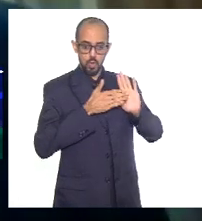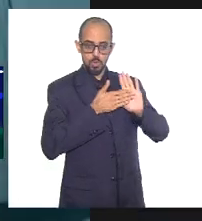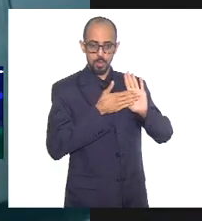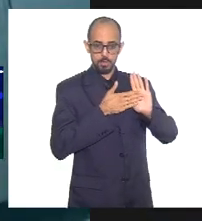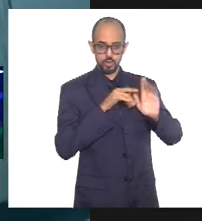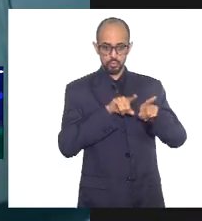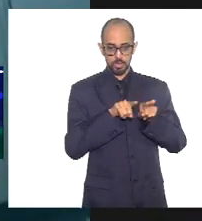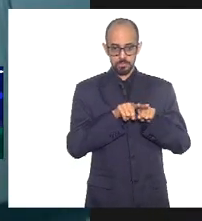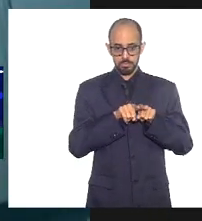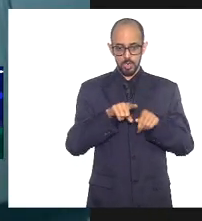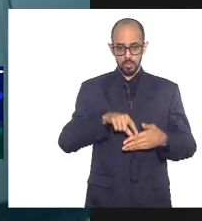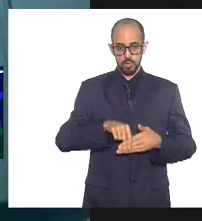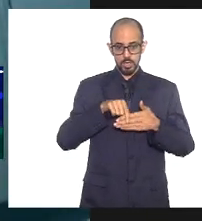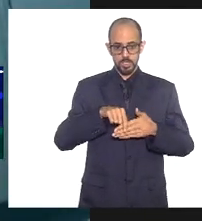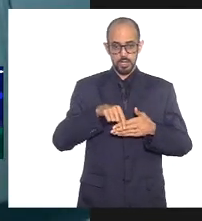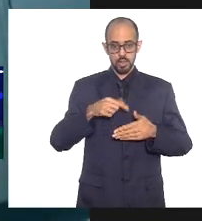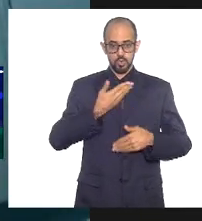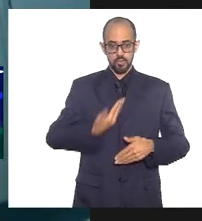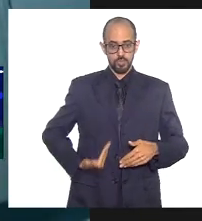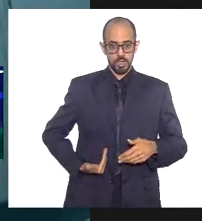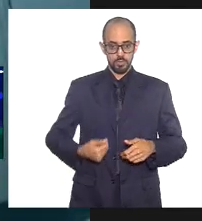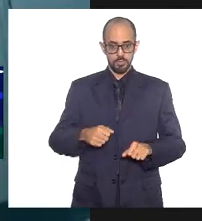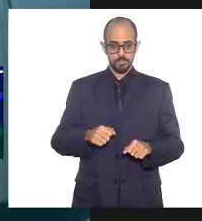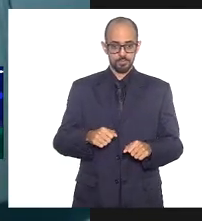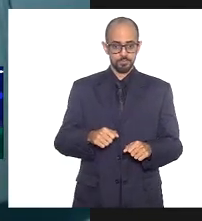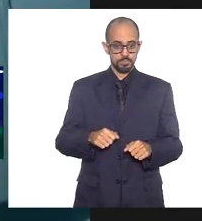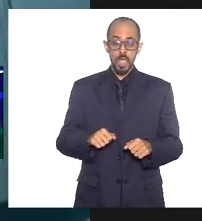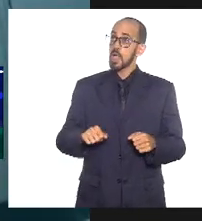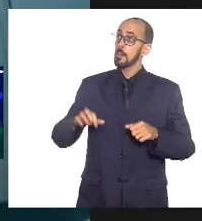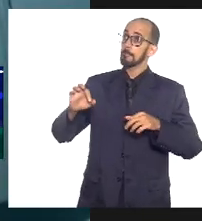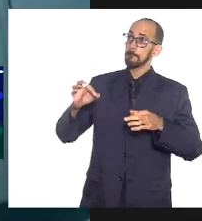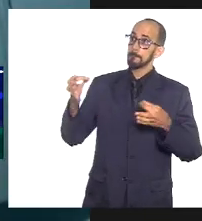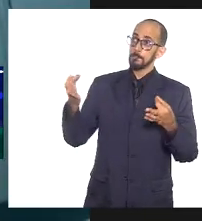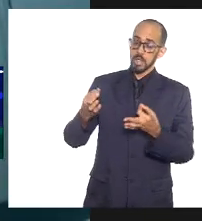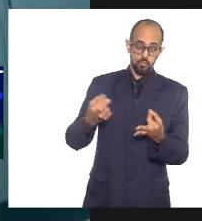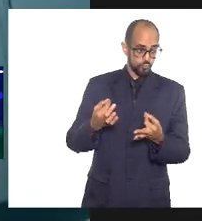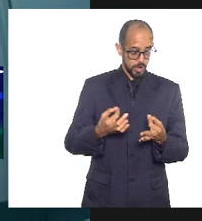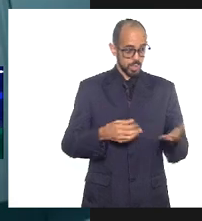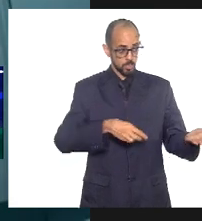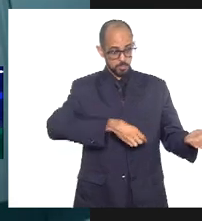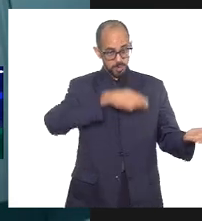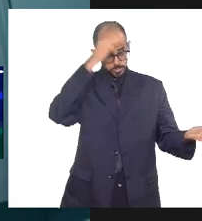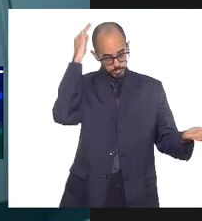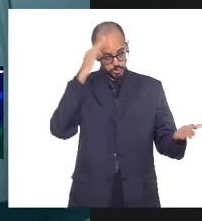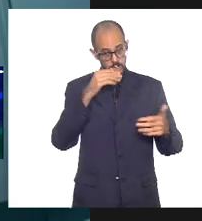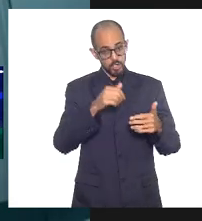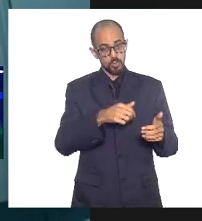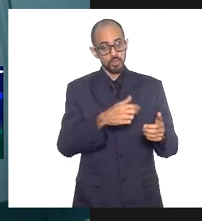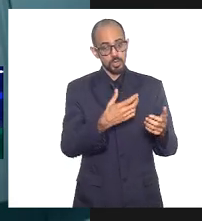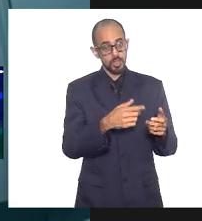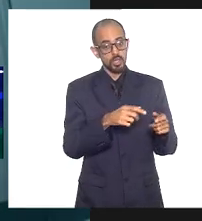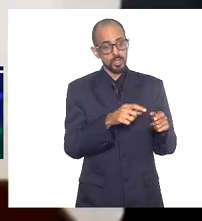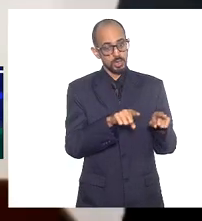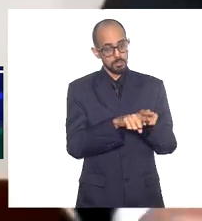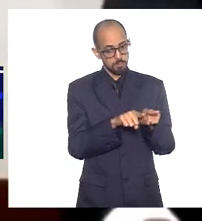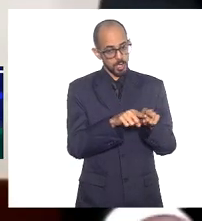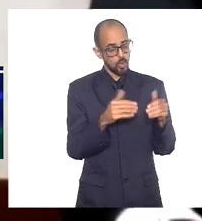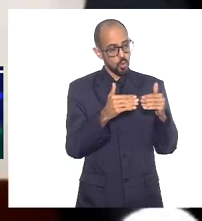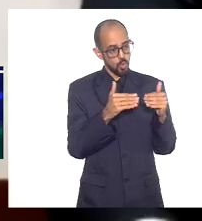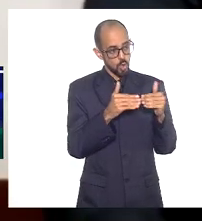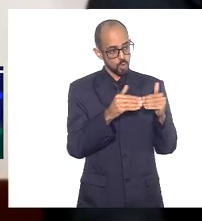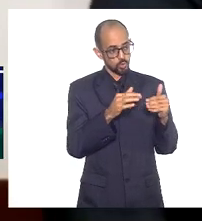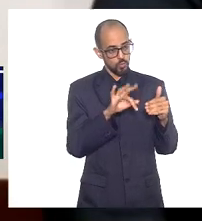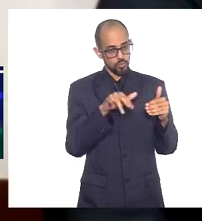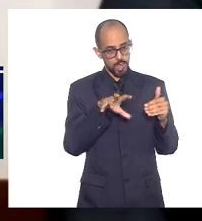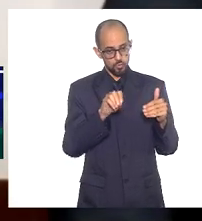Perfeito, deputado Márcio Pacheco. E corroboro o que o deputado Flávio Serafini já falou. Então, retirado